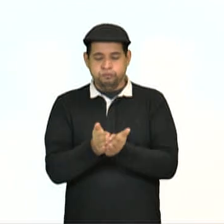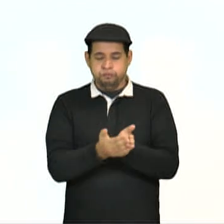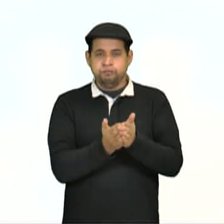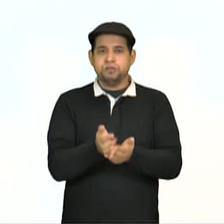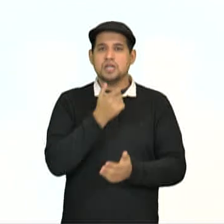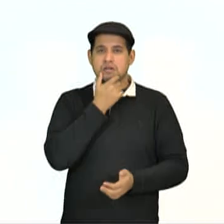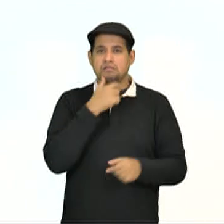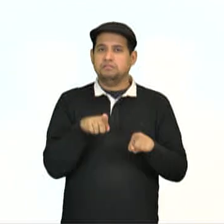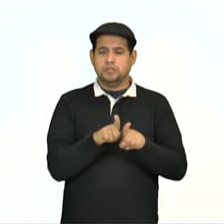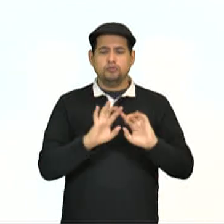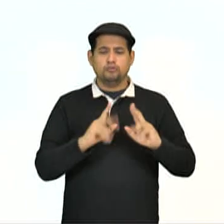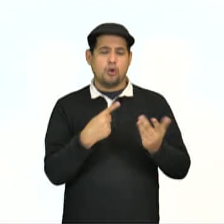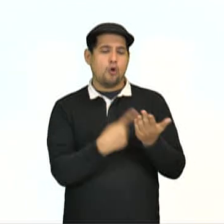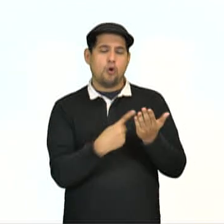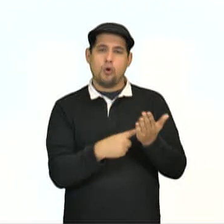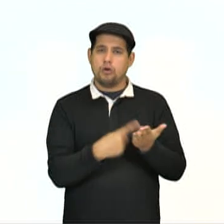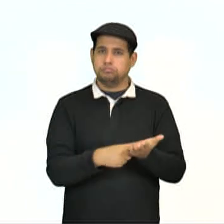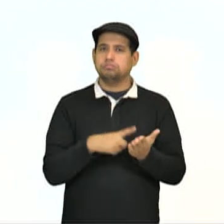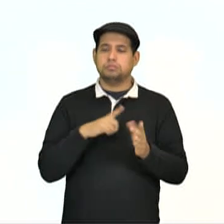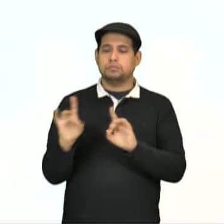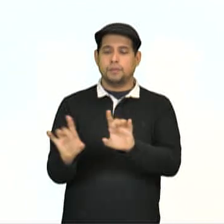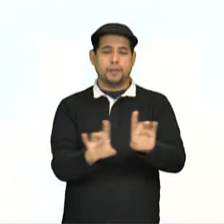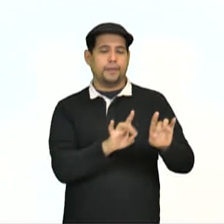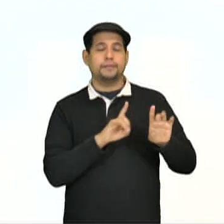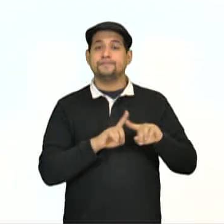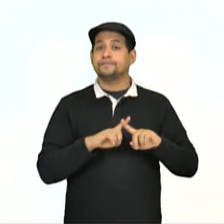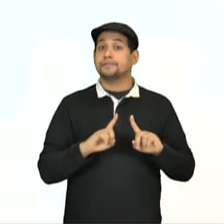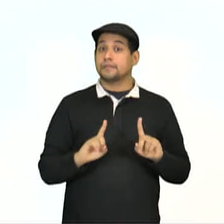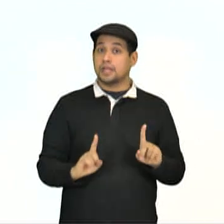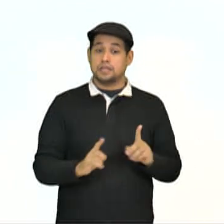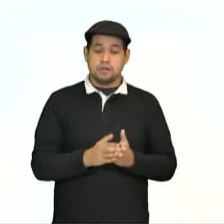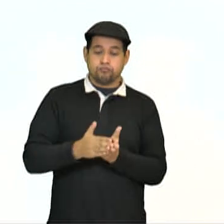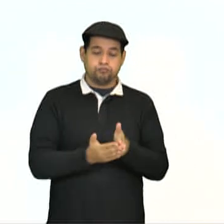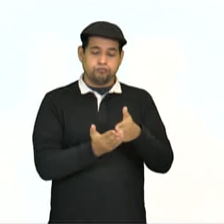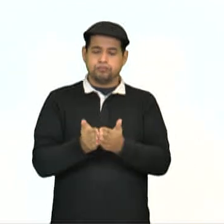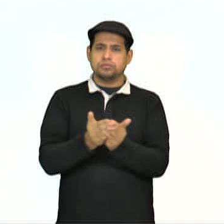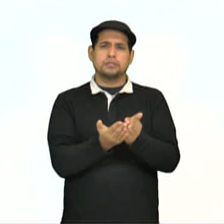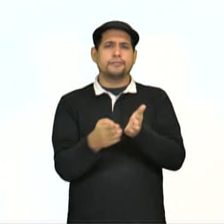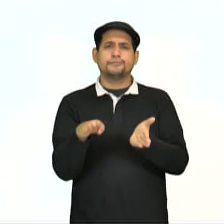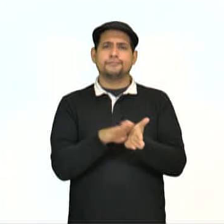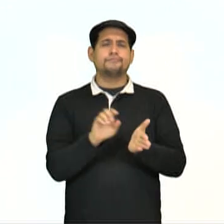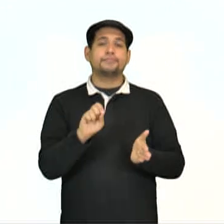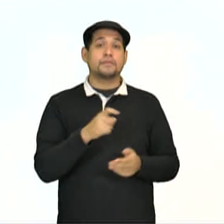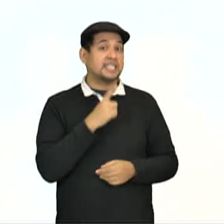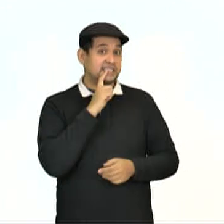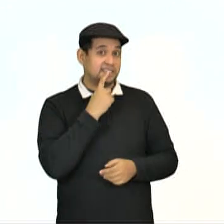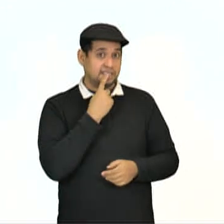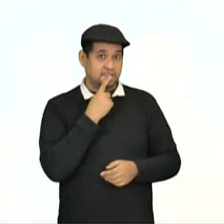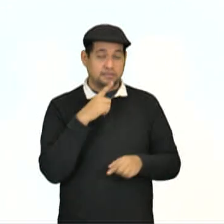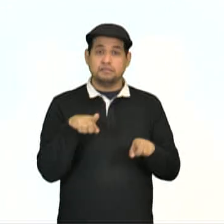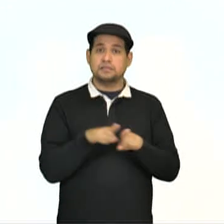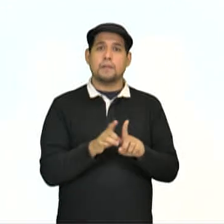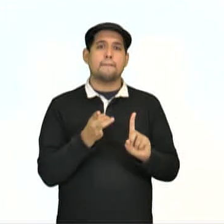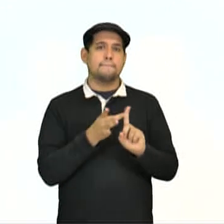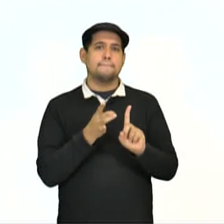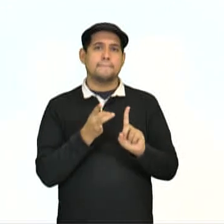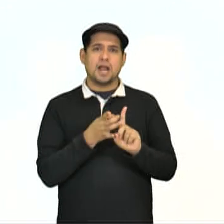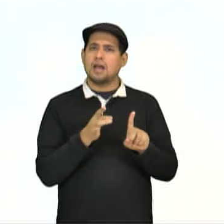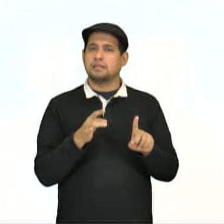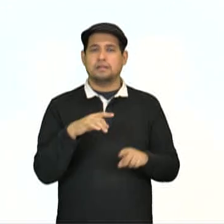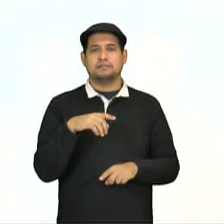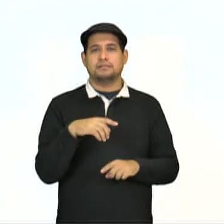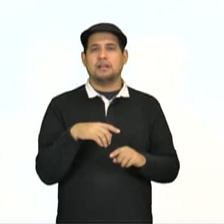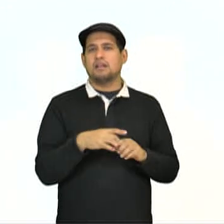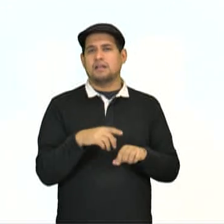Através desses acordos comerciais aí que eles tinham. Nos navios vieram ouro e prata, documentos, além